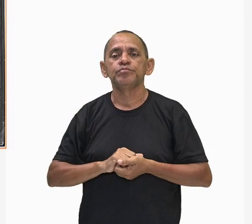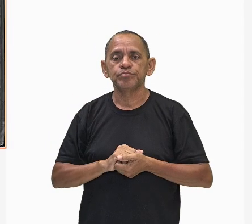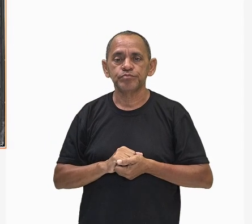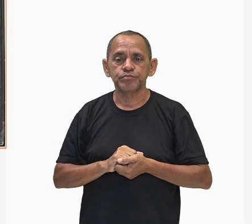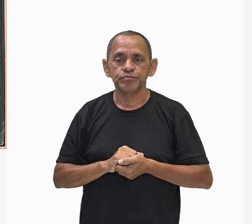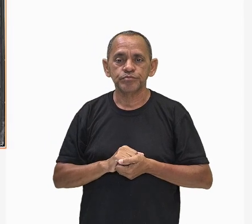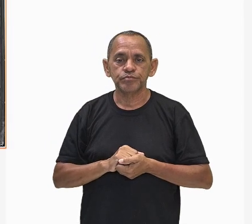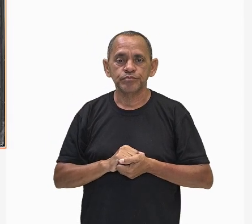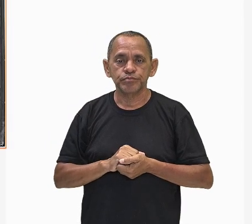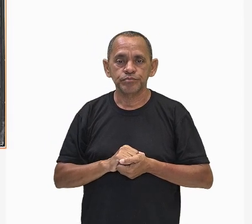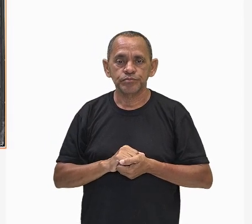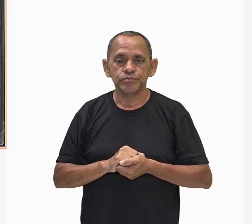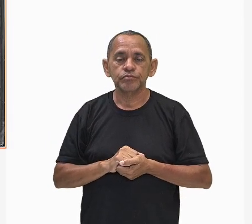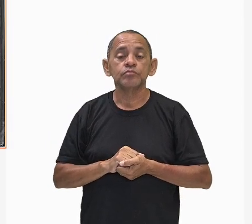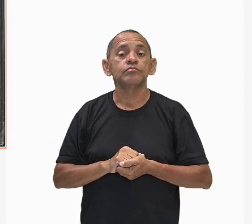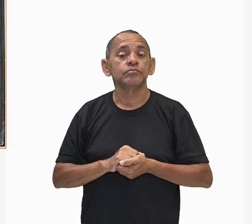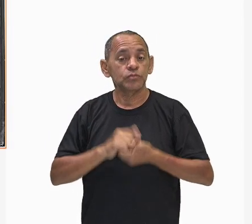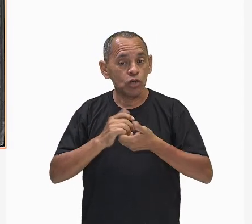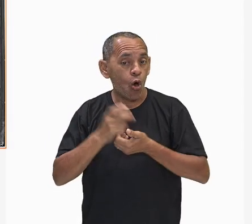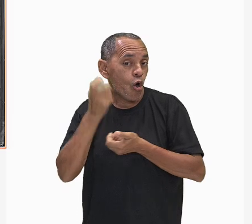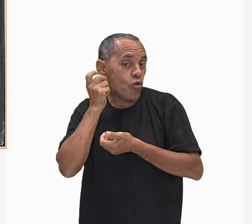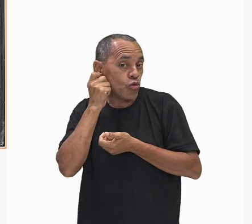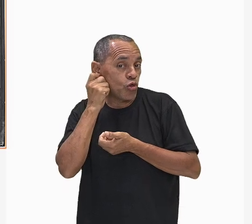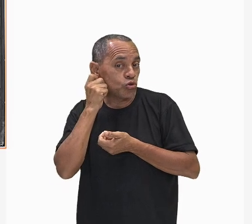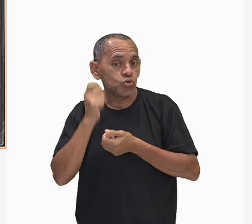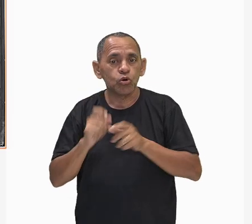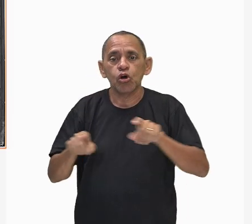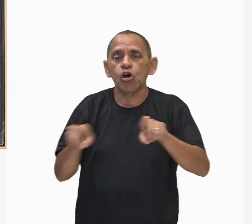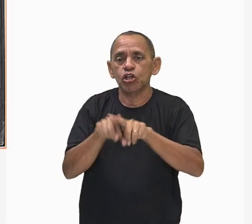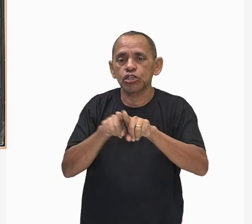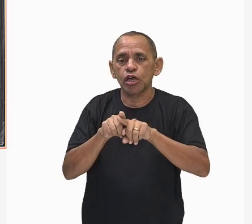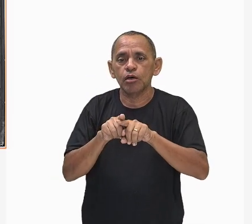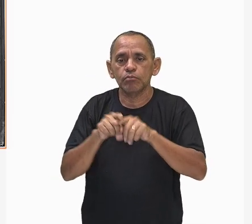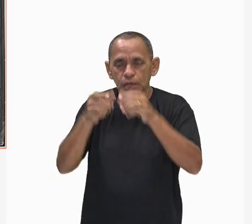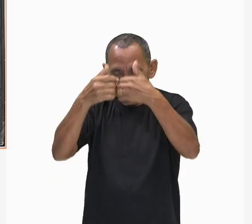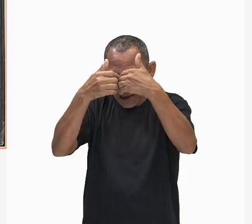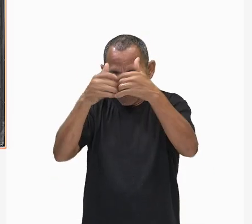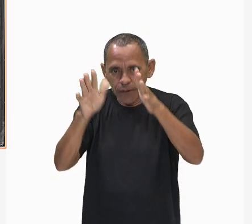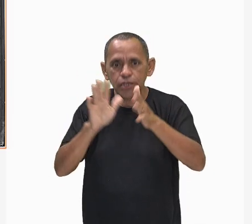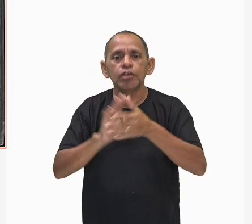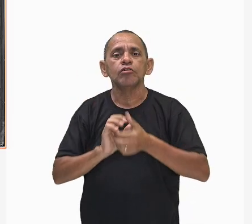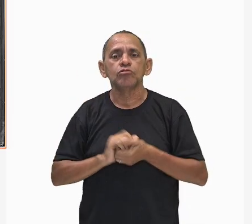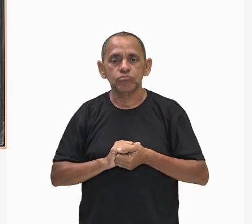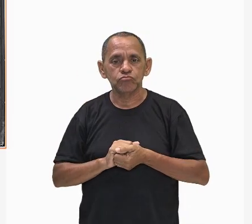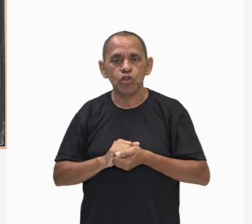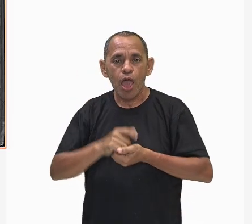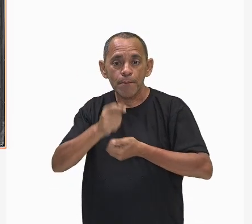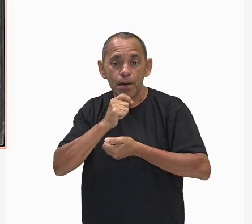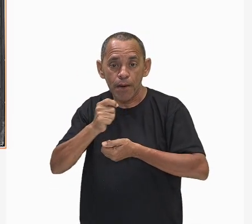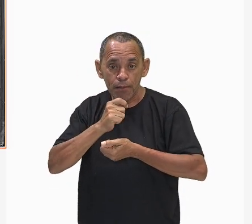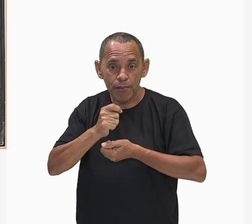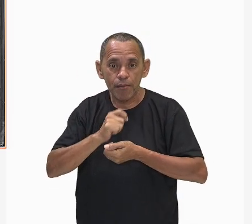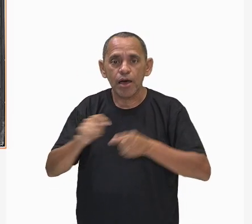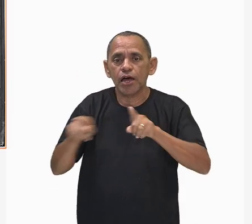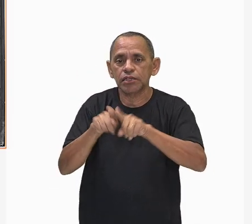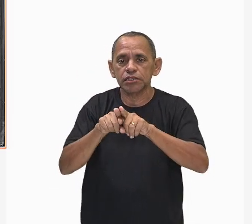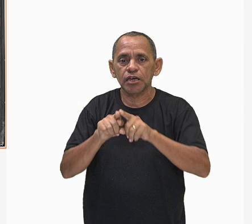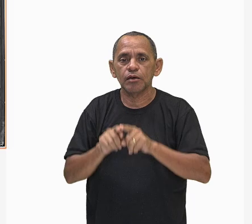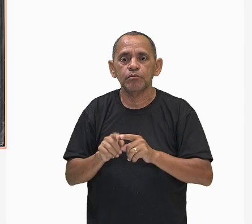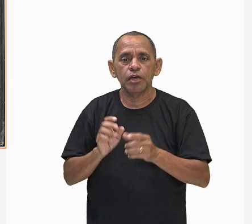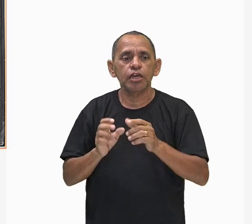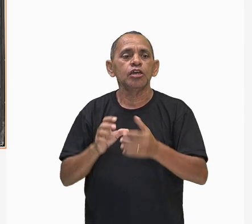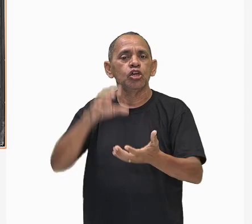vamos lá. Dom João também abriu a imprensa régia, de onde surgiu a Gazeta do Rio de Janeiro e foram